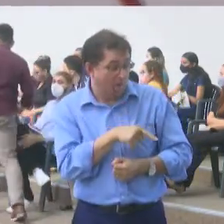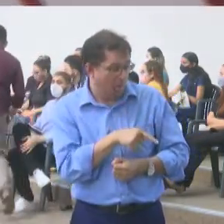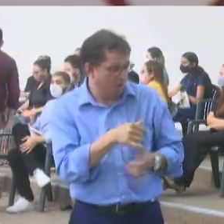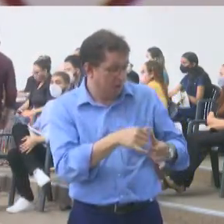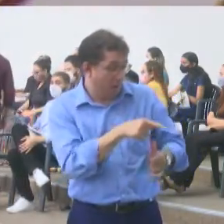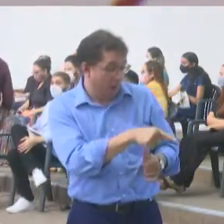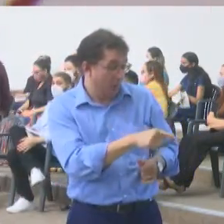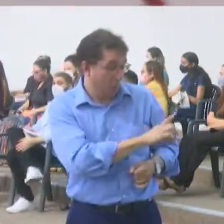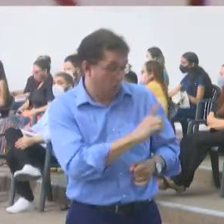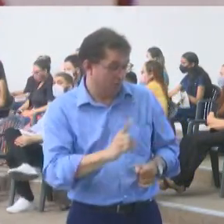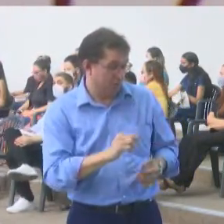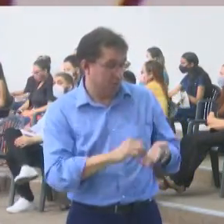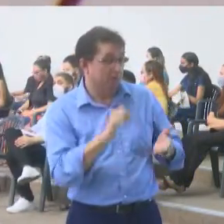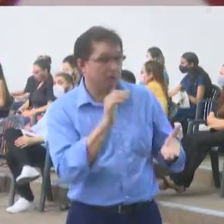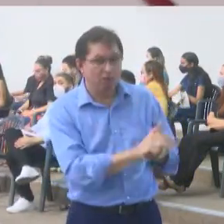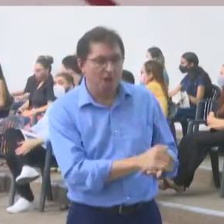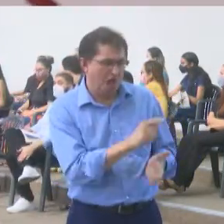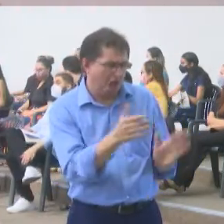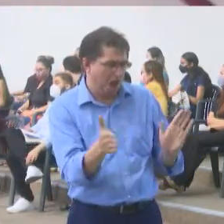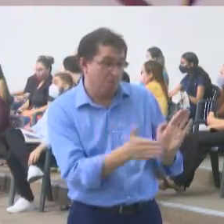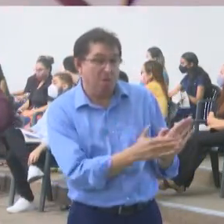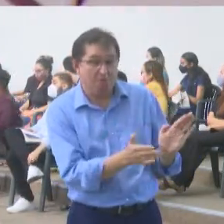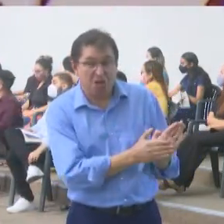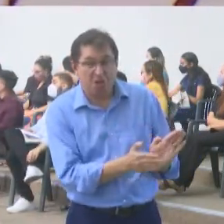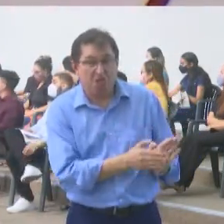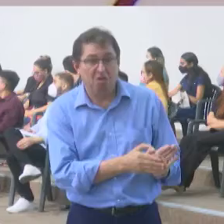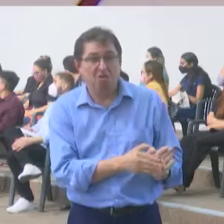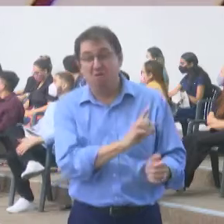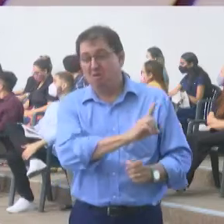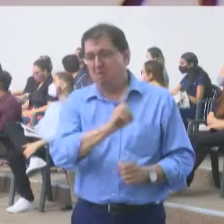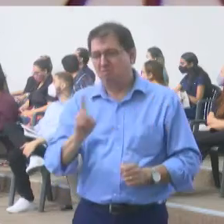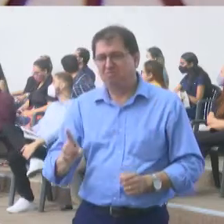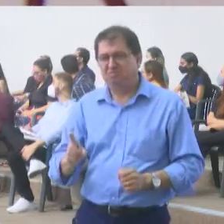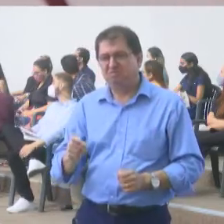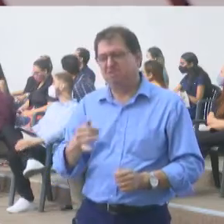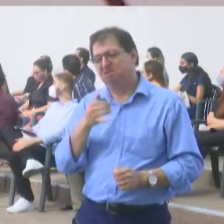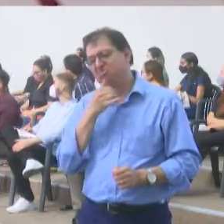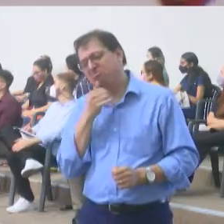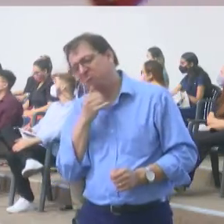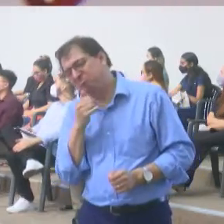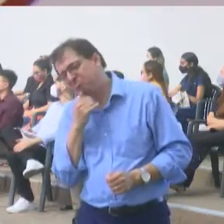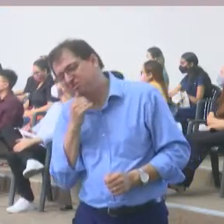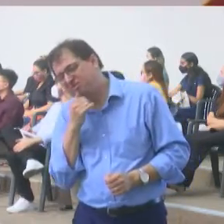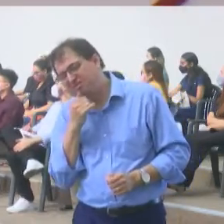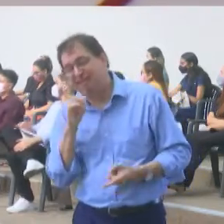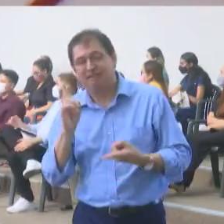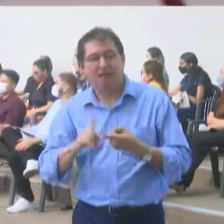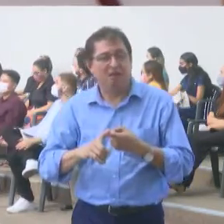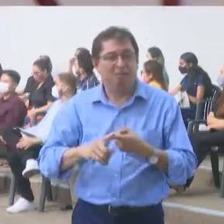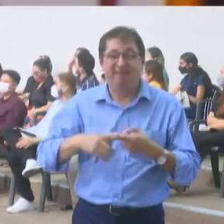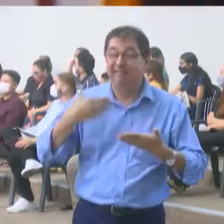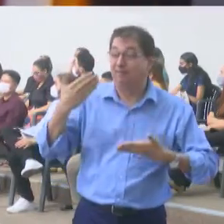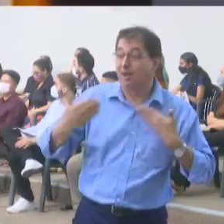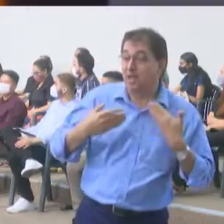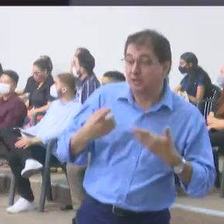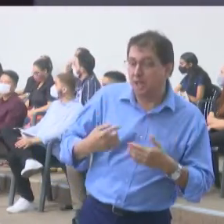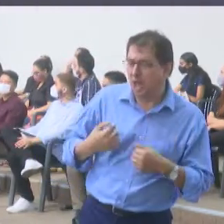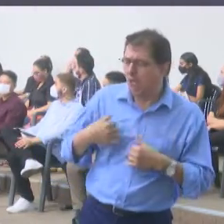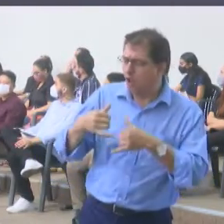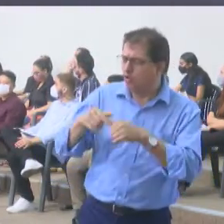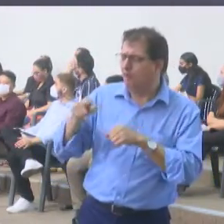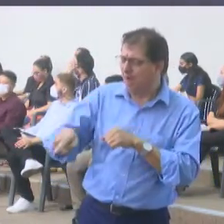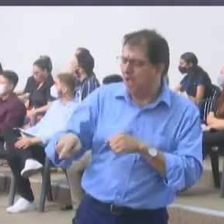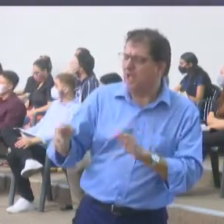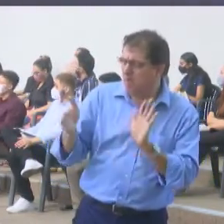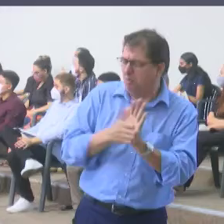tu prometeu que na tristeza ou na alegria vocês iam continuar juntos, eu estava lá quando tu prometeste que na saúde ou na falta dela vocês iam continuar juntos. É